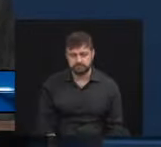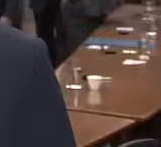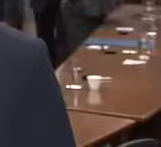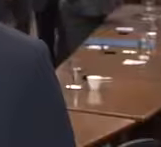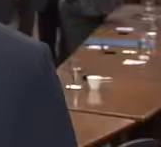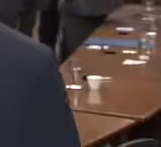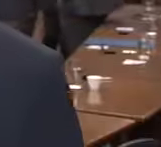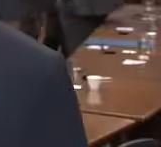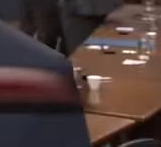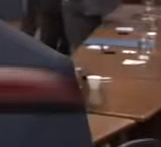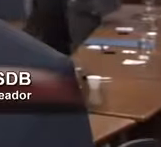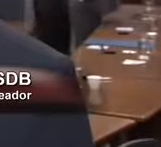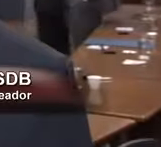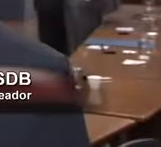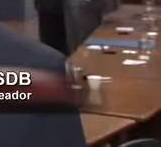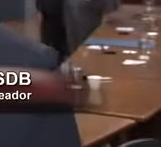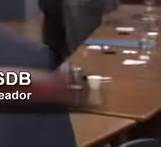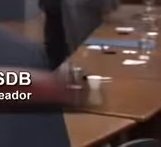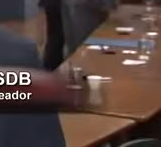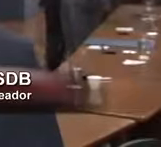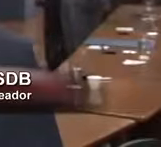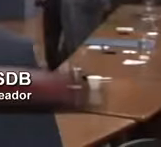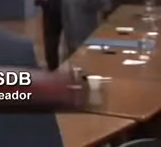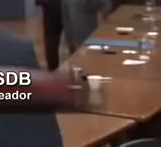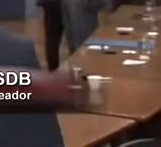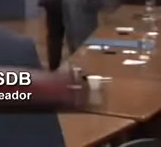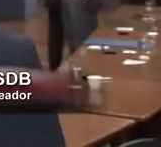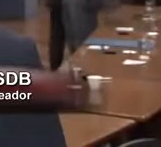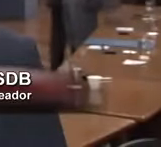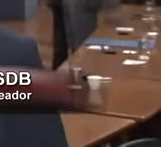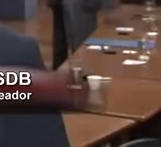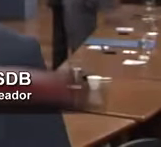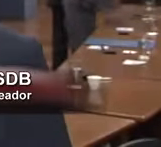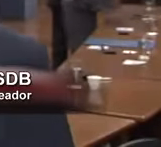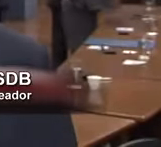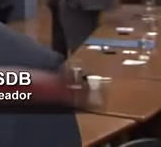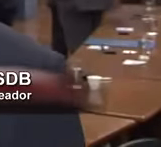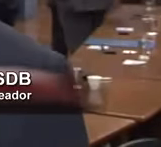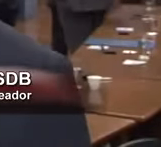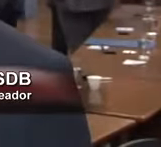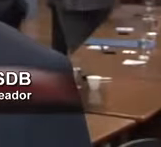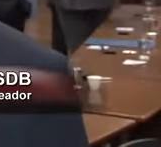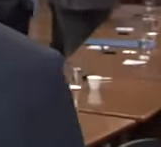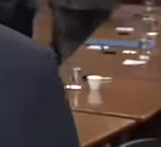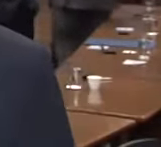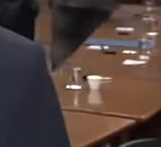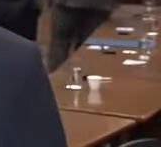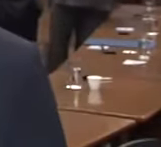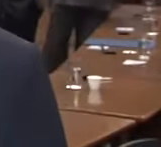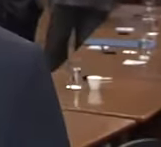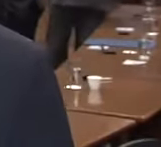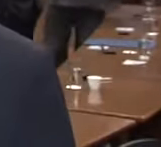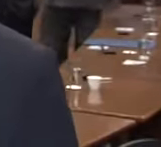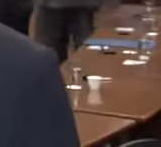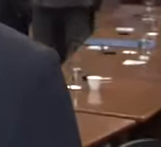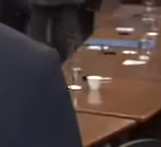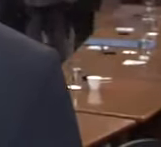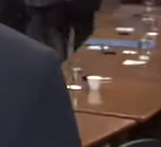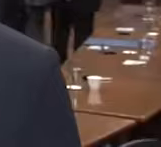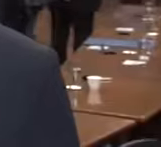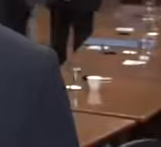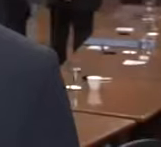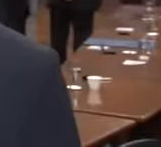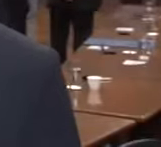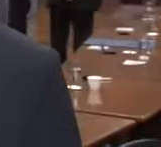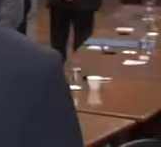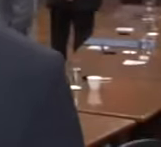PSB. Hoje é um dia muito especial. Estou muito contente, feliz e sabendo também da responsabilidade que é ser vice-presidente